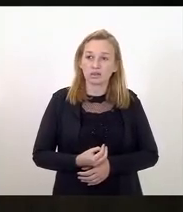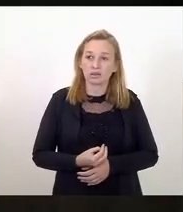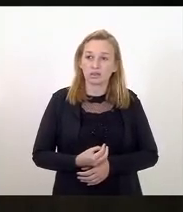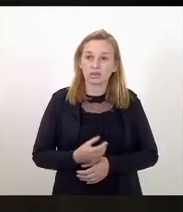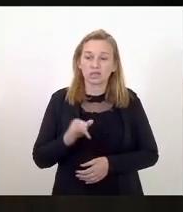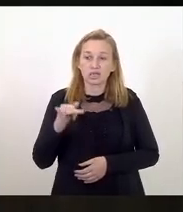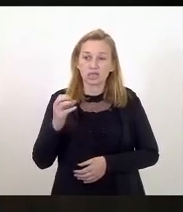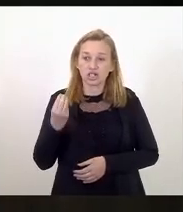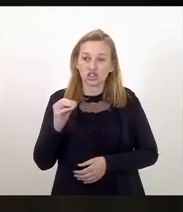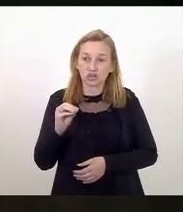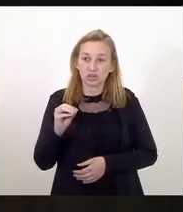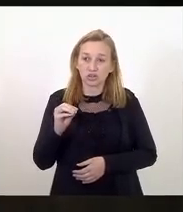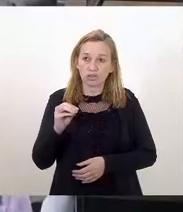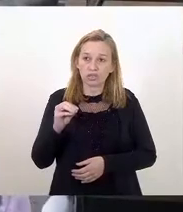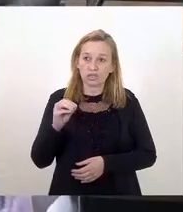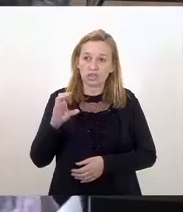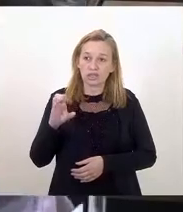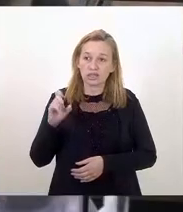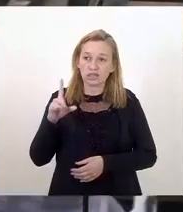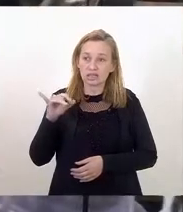Serginho, Célia,